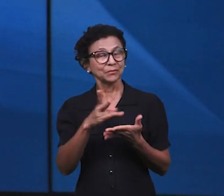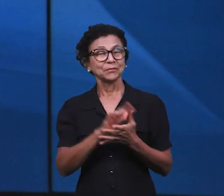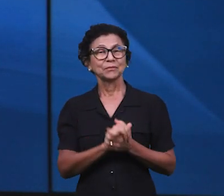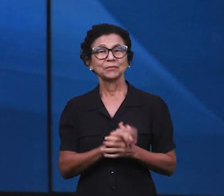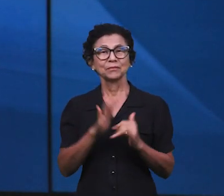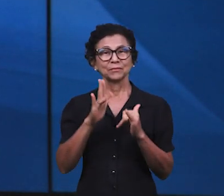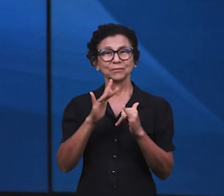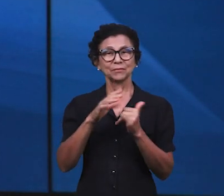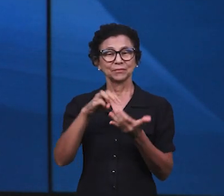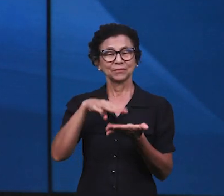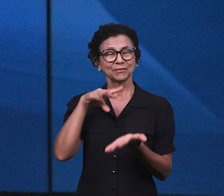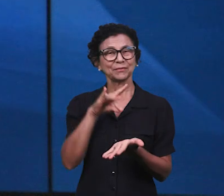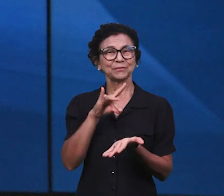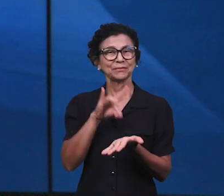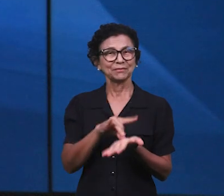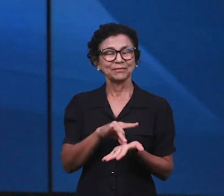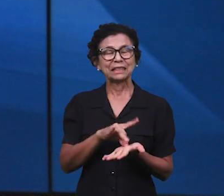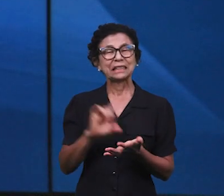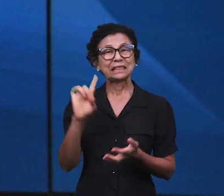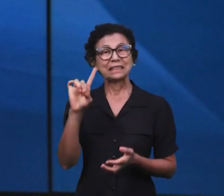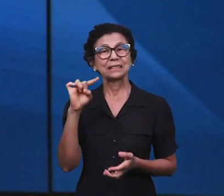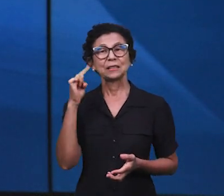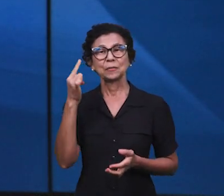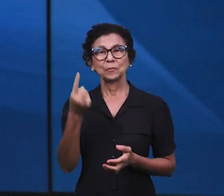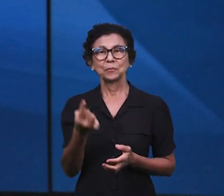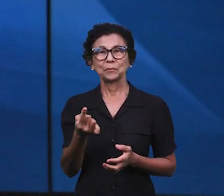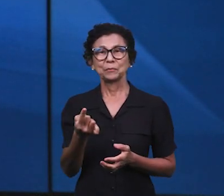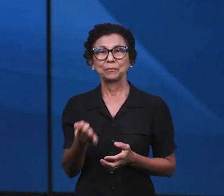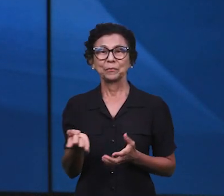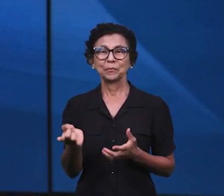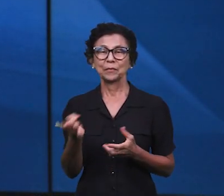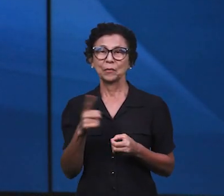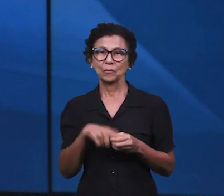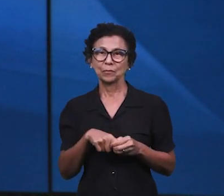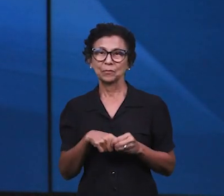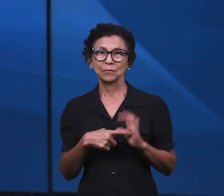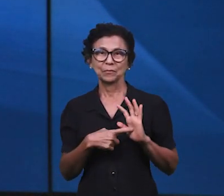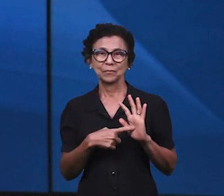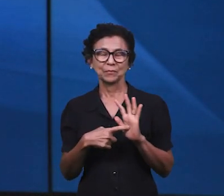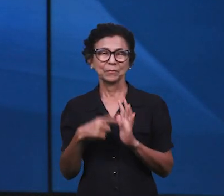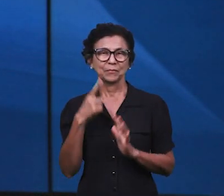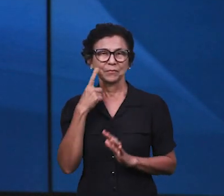no canal oficial da Igreja Cristã Maranata. E daqui a pouco nós estaremos de volta e